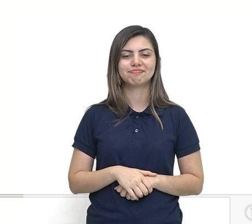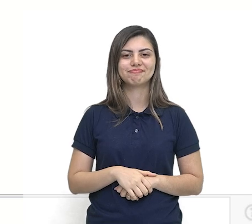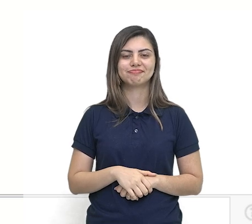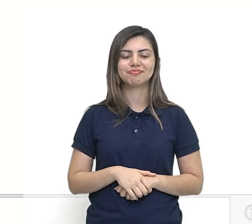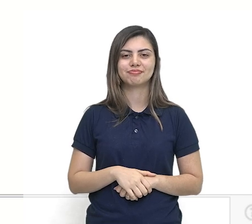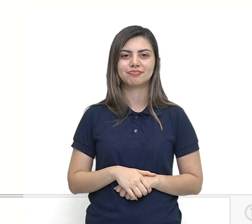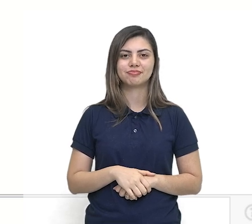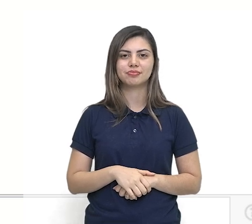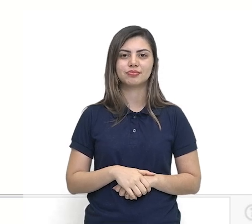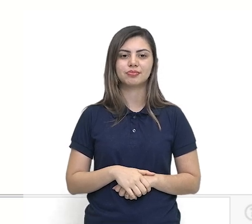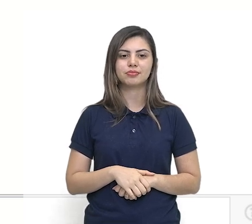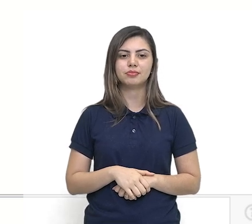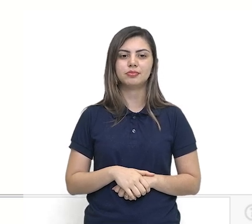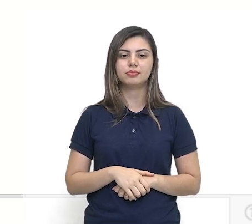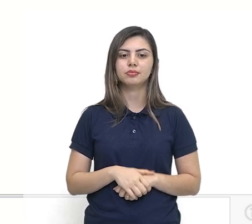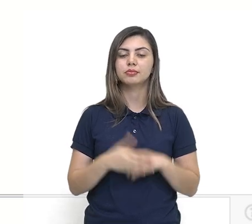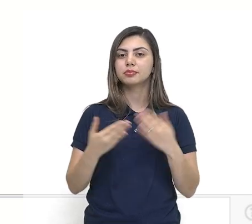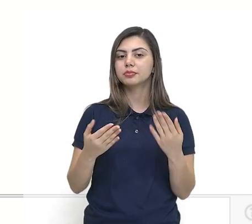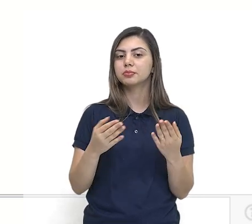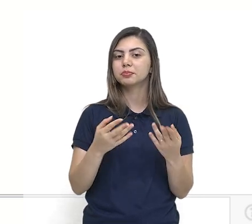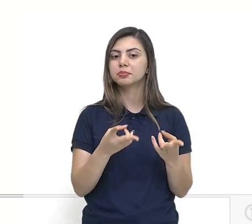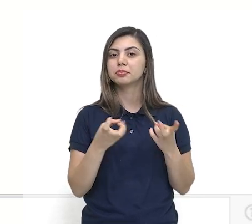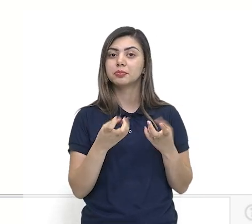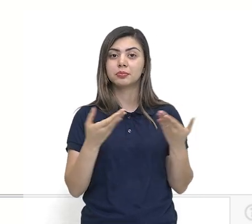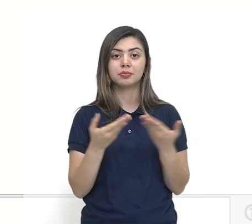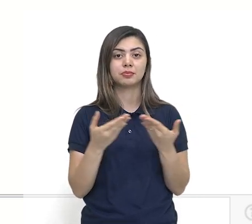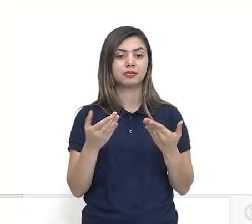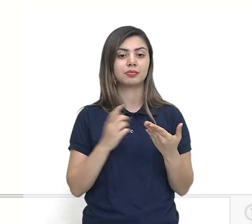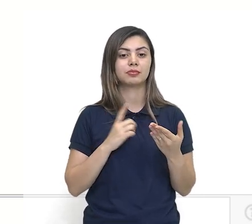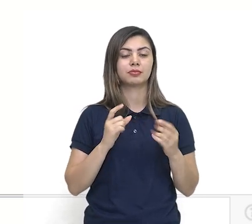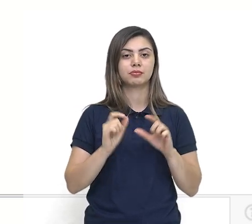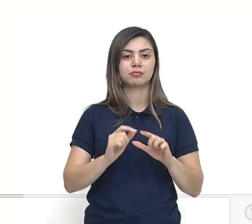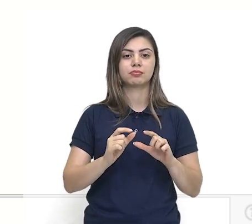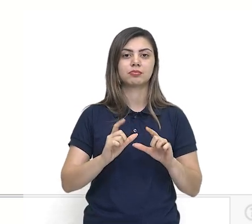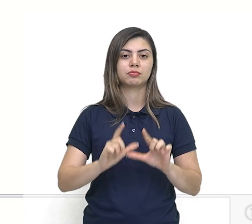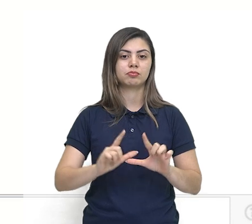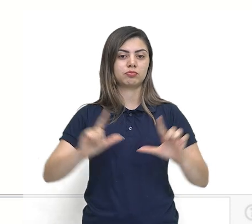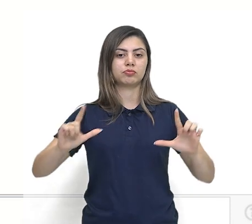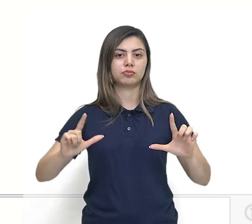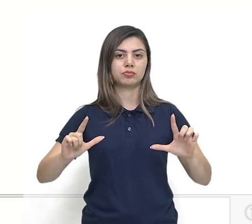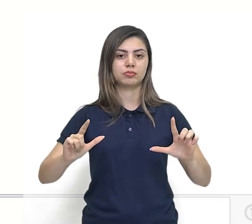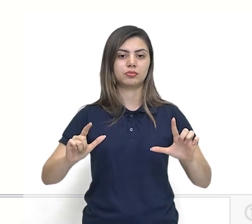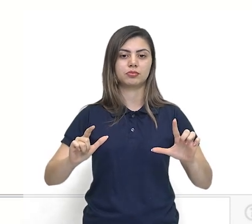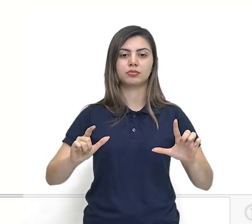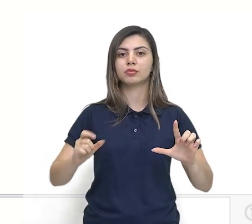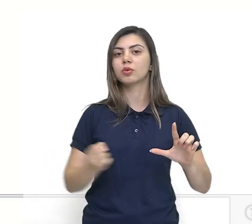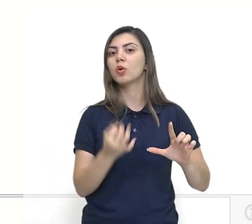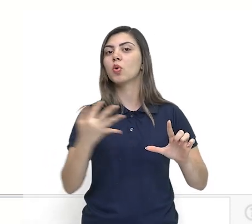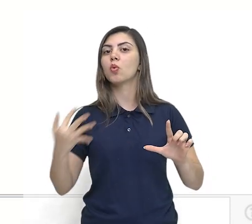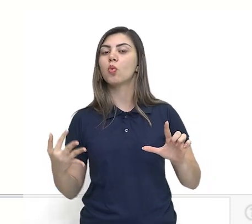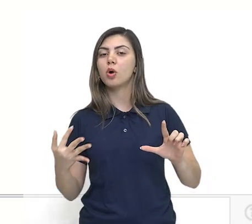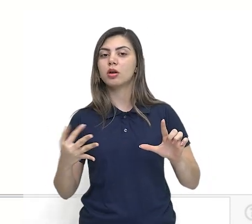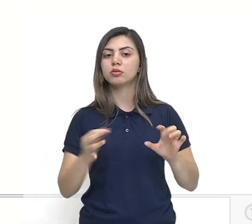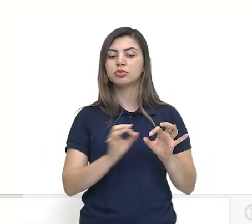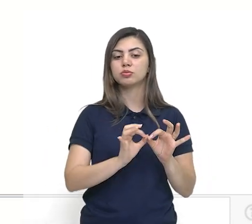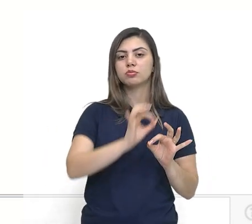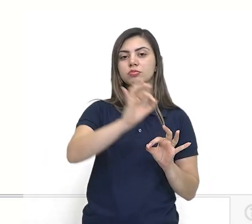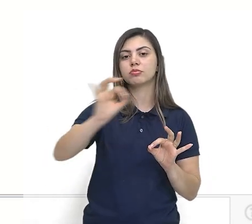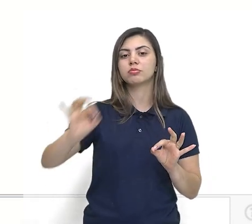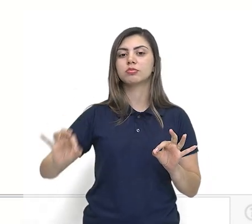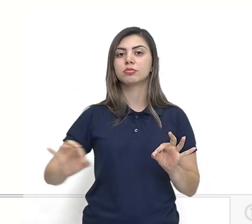Muito bem. O tamanho do lado dele agora vai aumentar para 5. Continua tendo quantos lados?